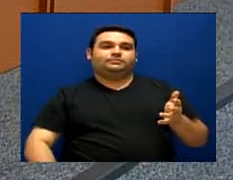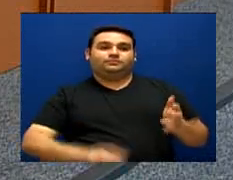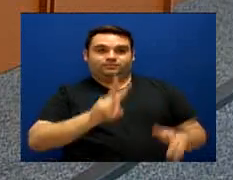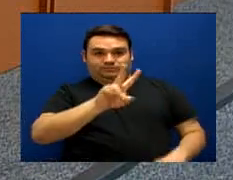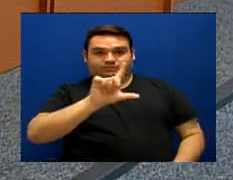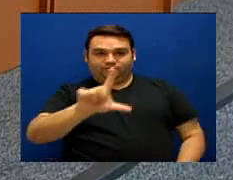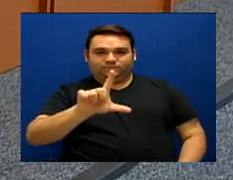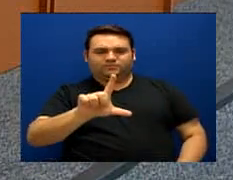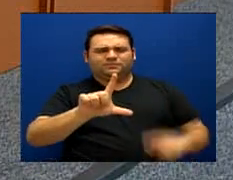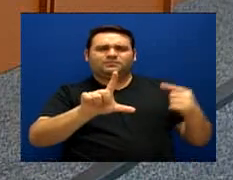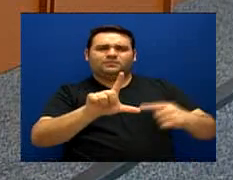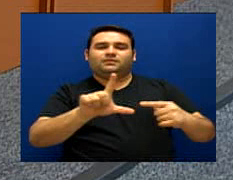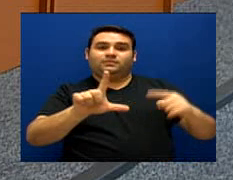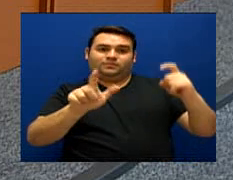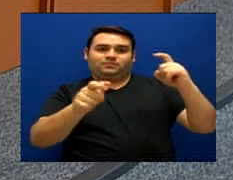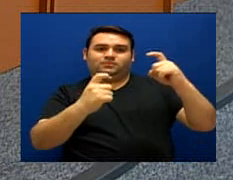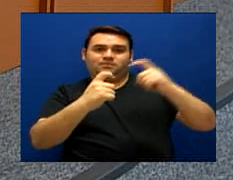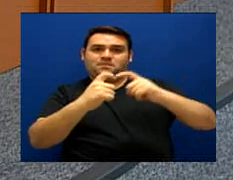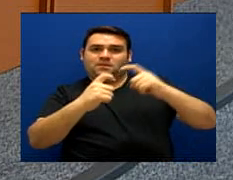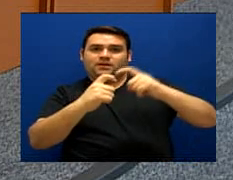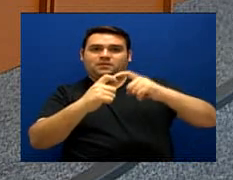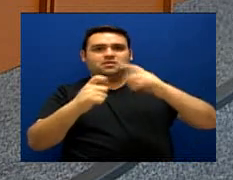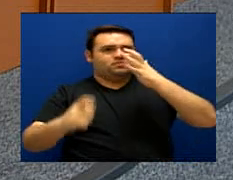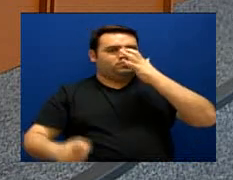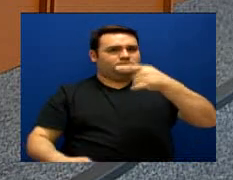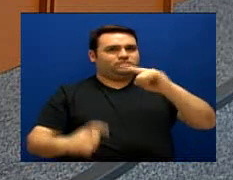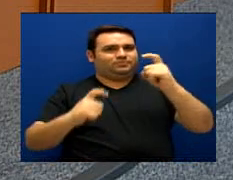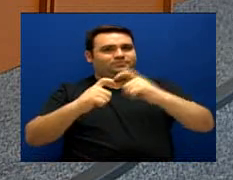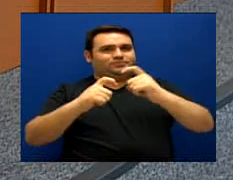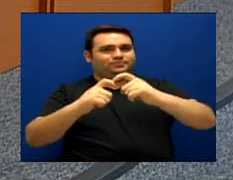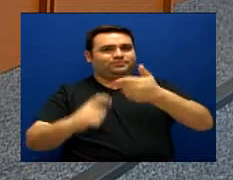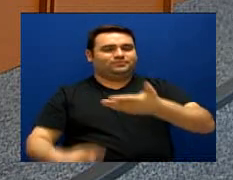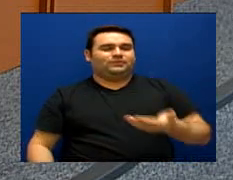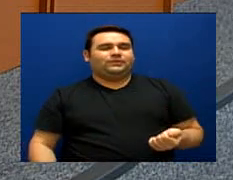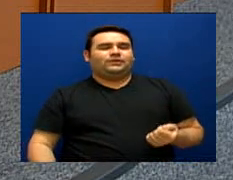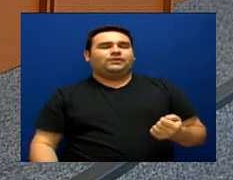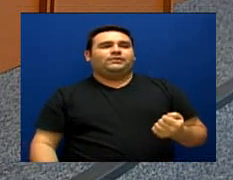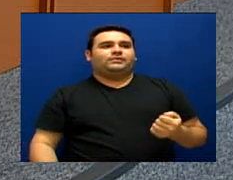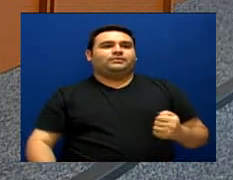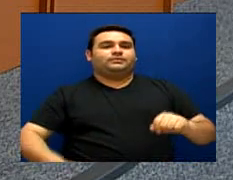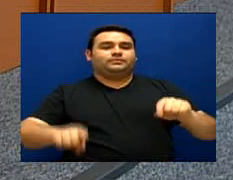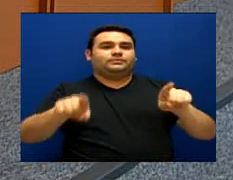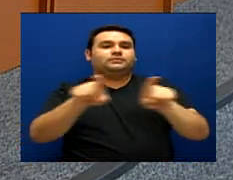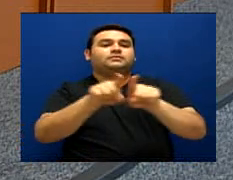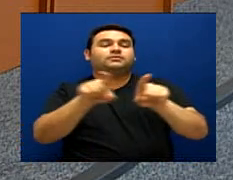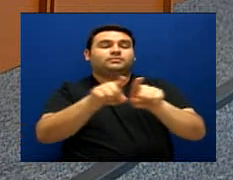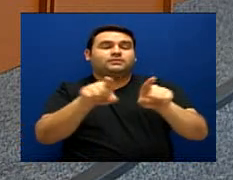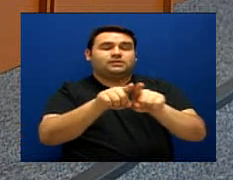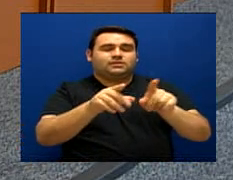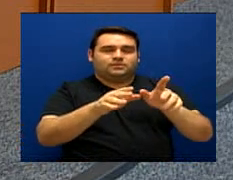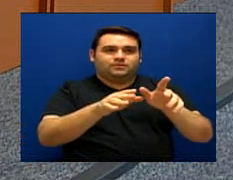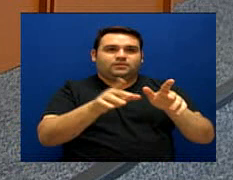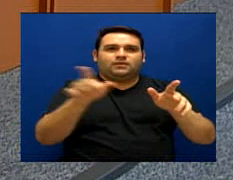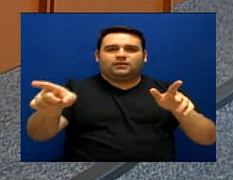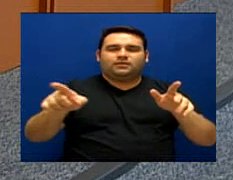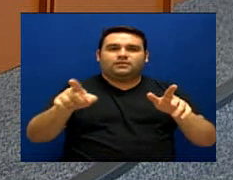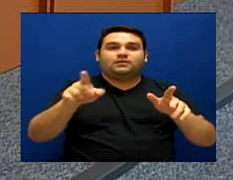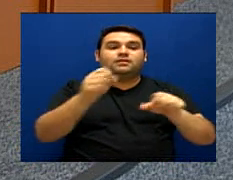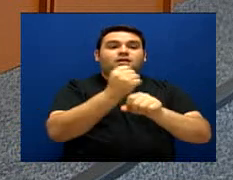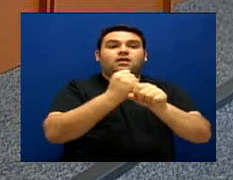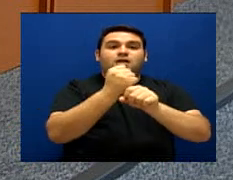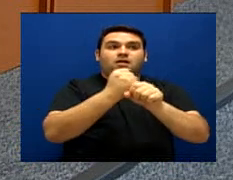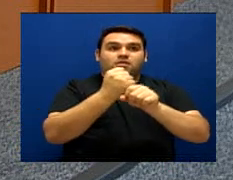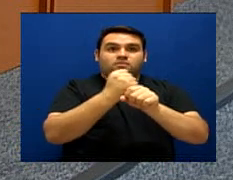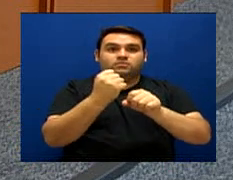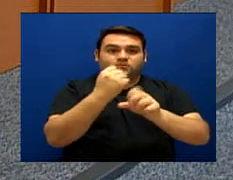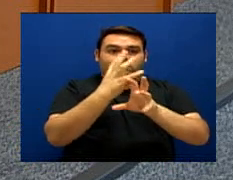Lipe é médico. É impressionante, mas ele é médico, né? E durante